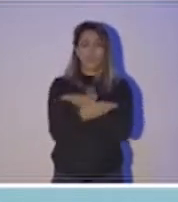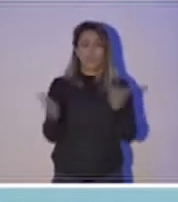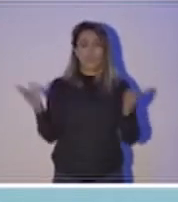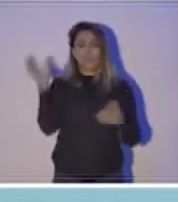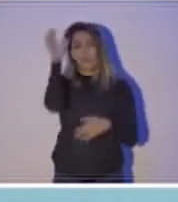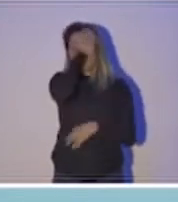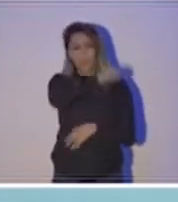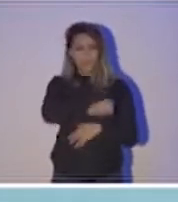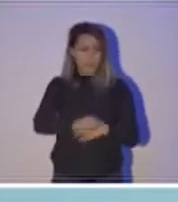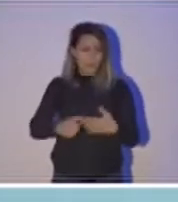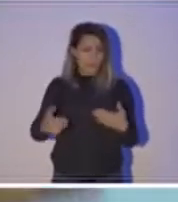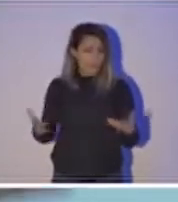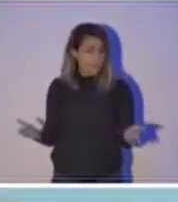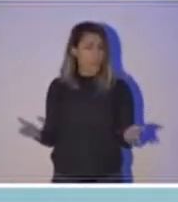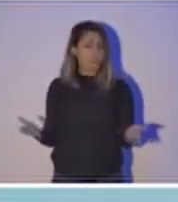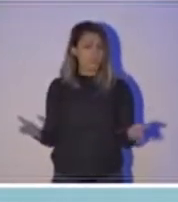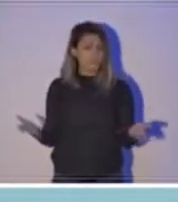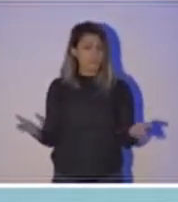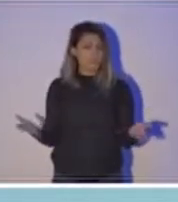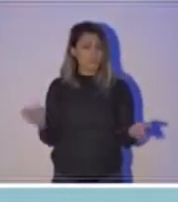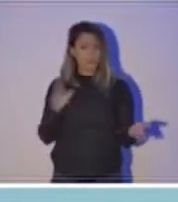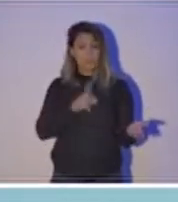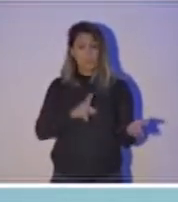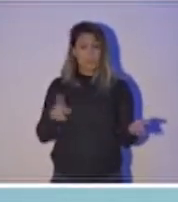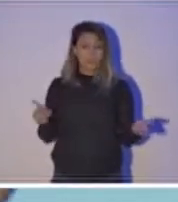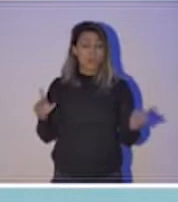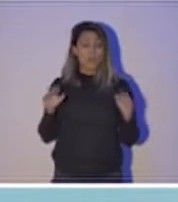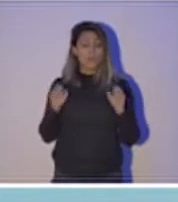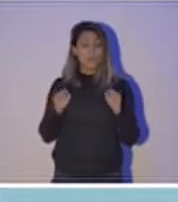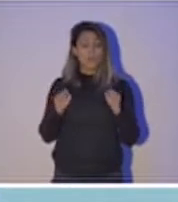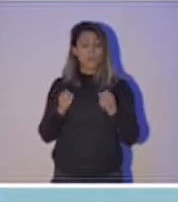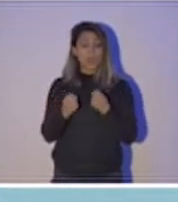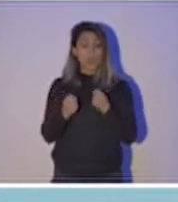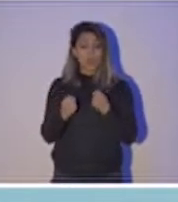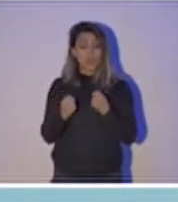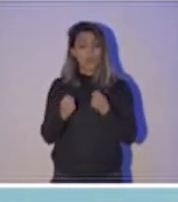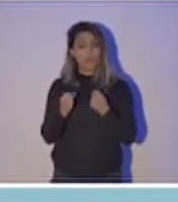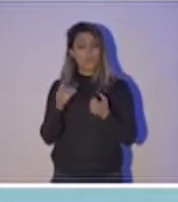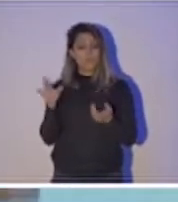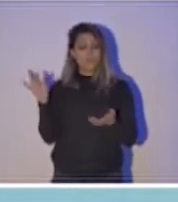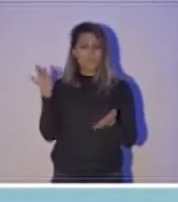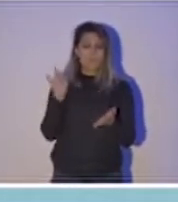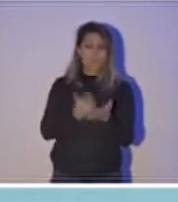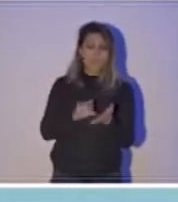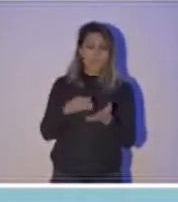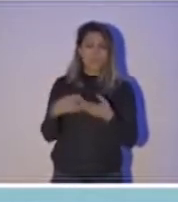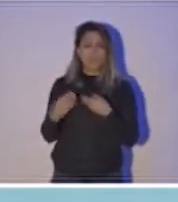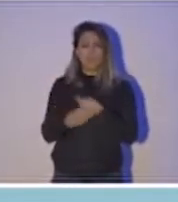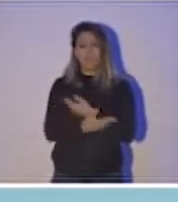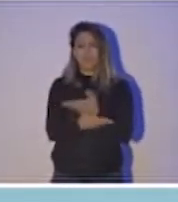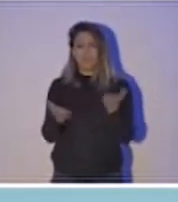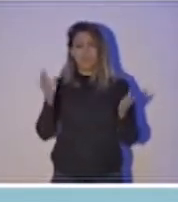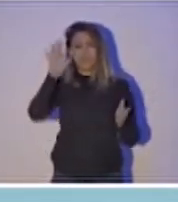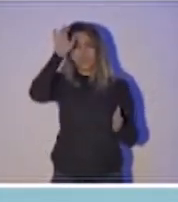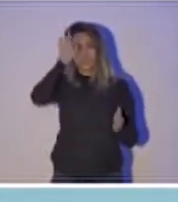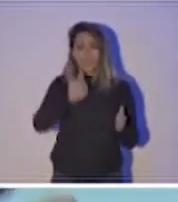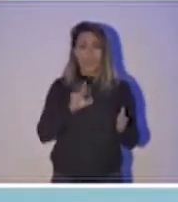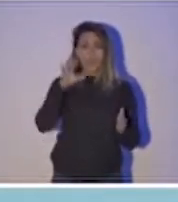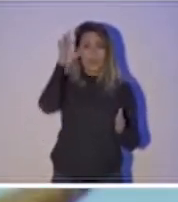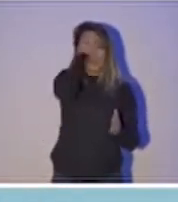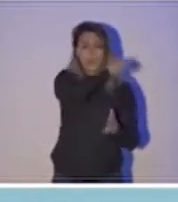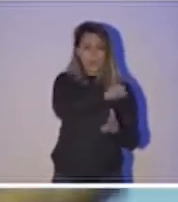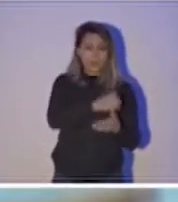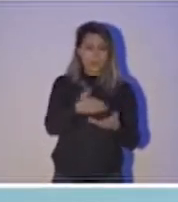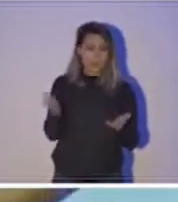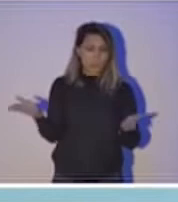para garantir a boa utilização do tempo pedagógico. Dos meus 50 minutos de aula, o quanto